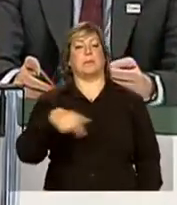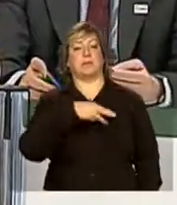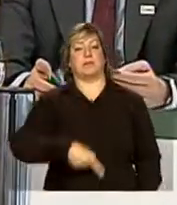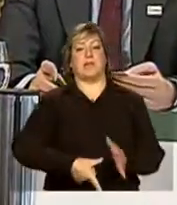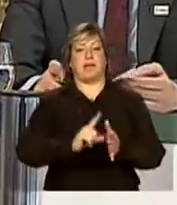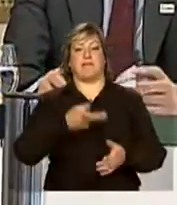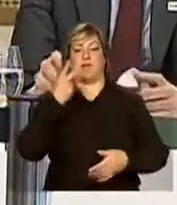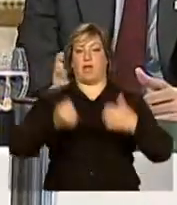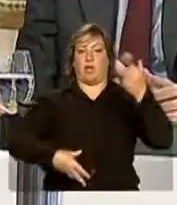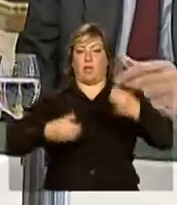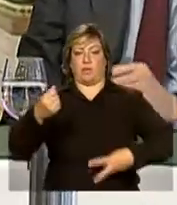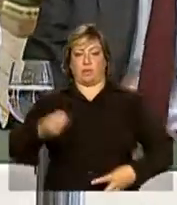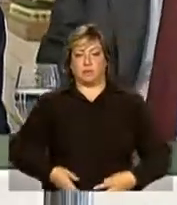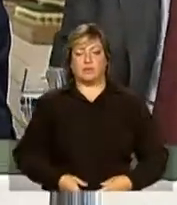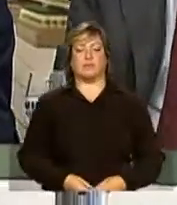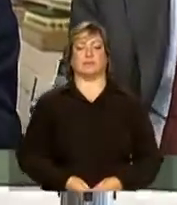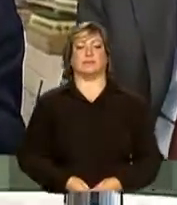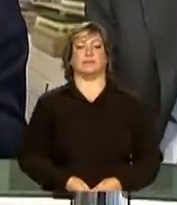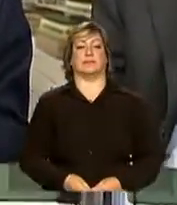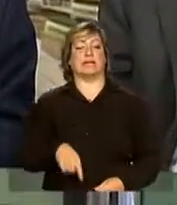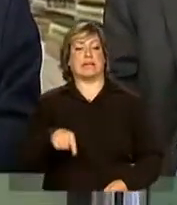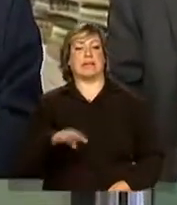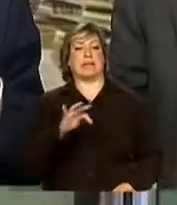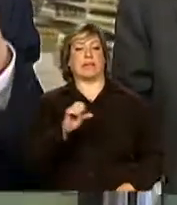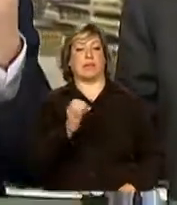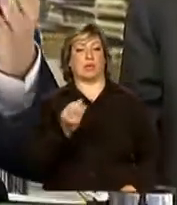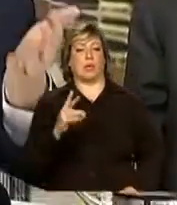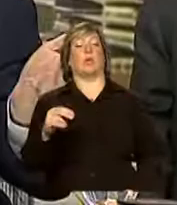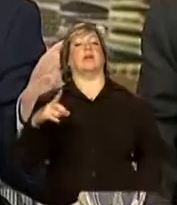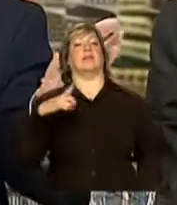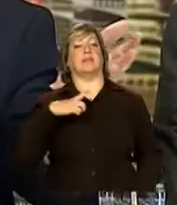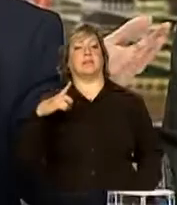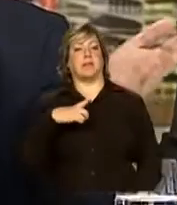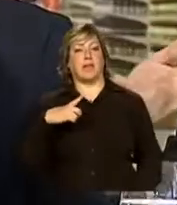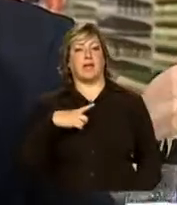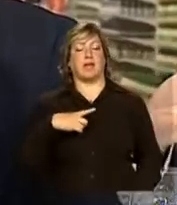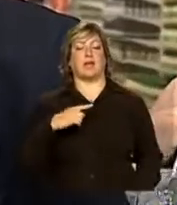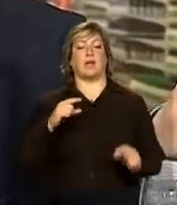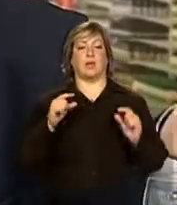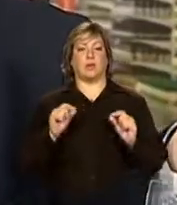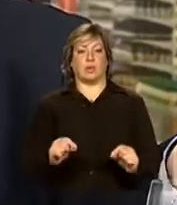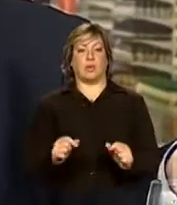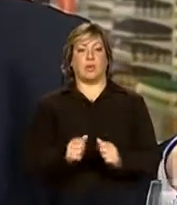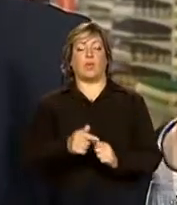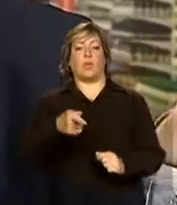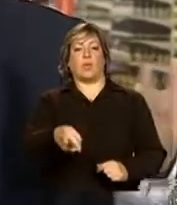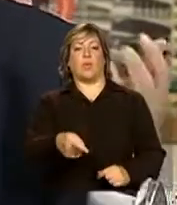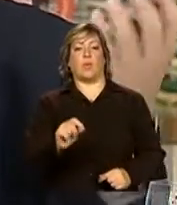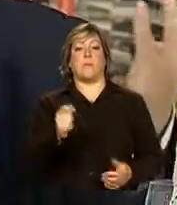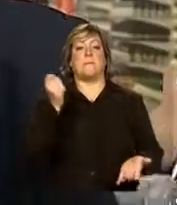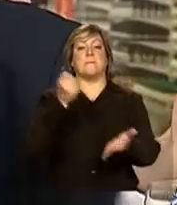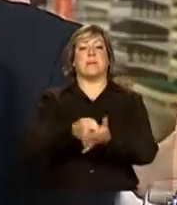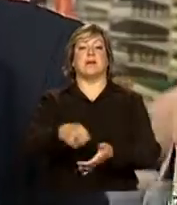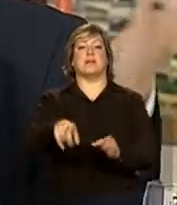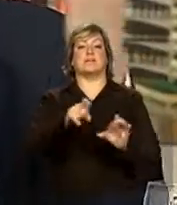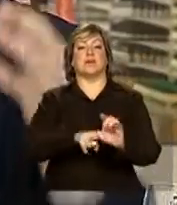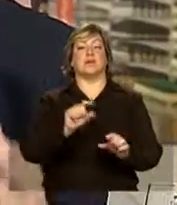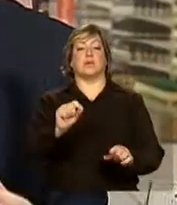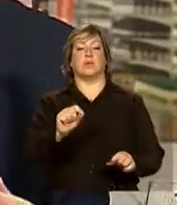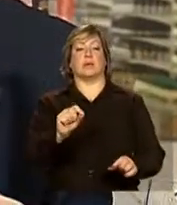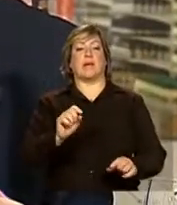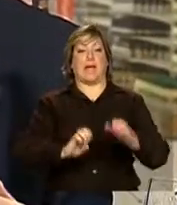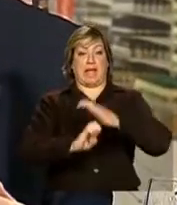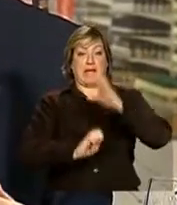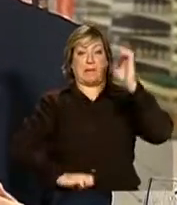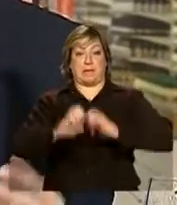referiu na sua exposição, que o Tesouro tem contra o pagamento da dívida que a empresa Itaipu tem